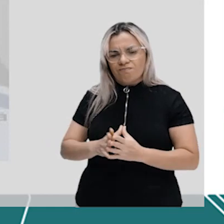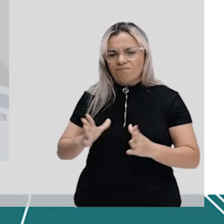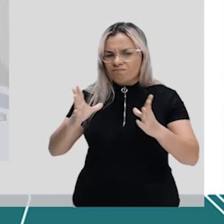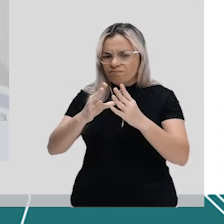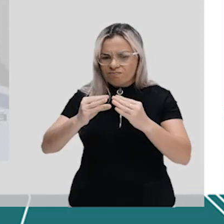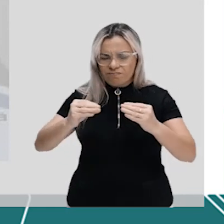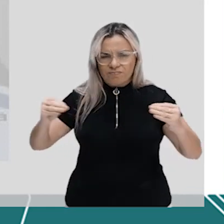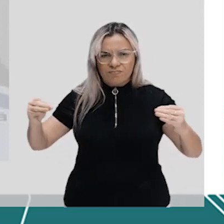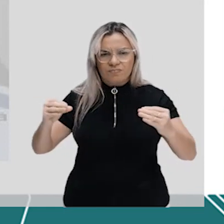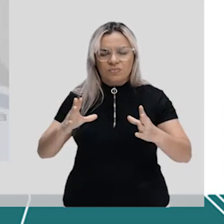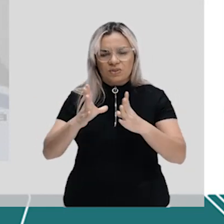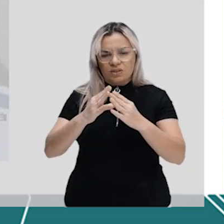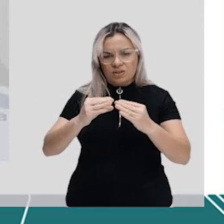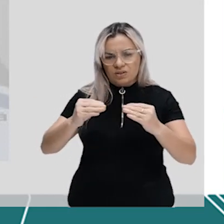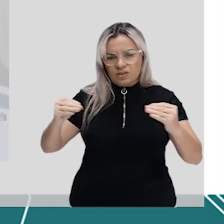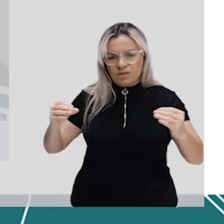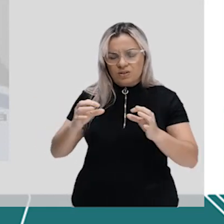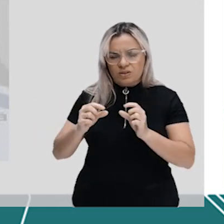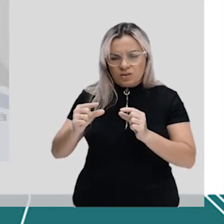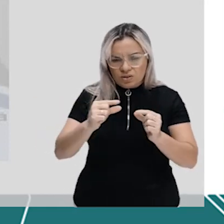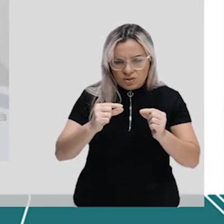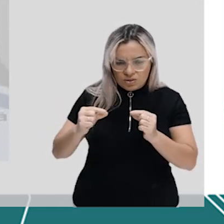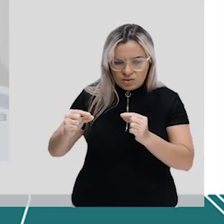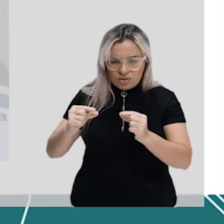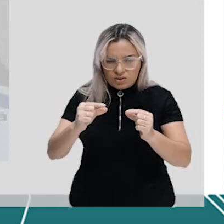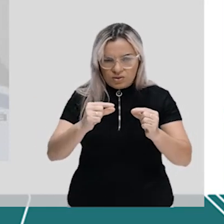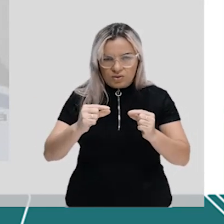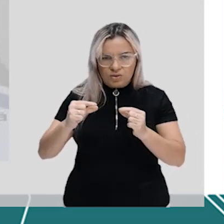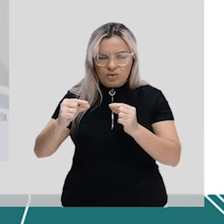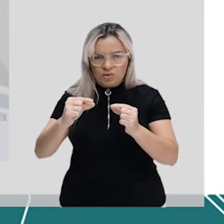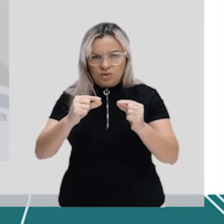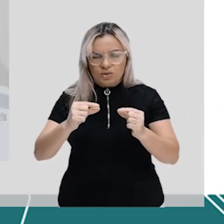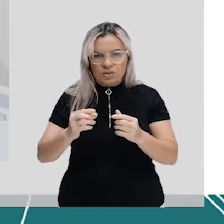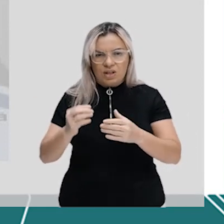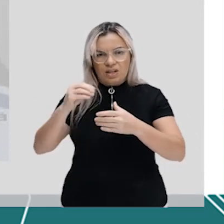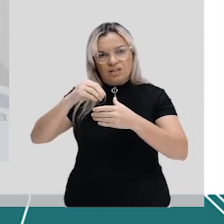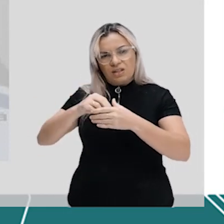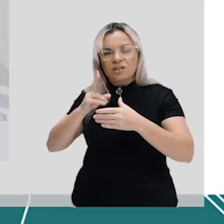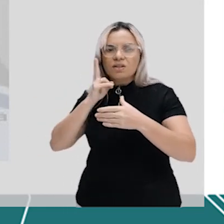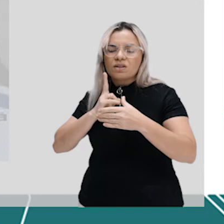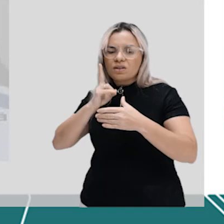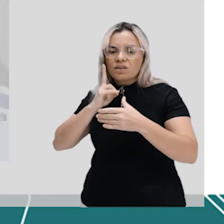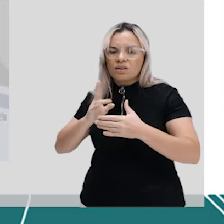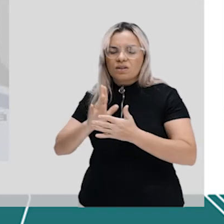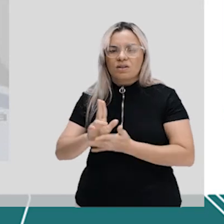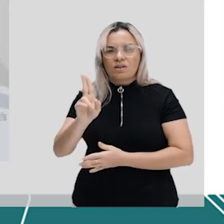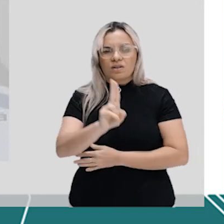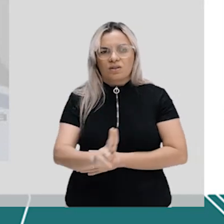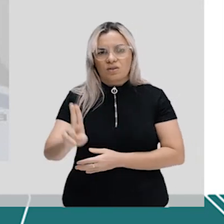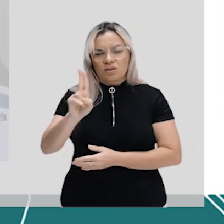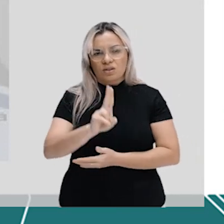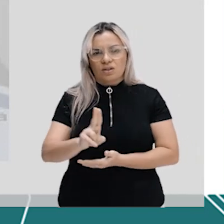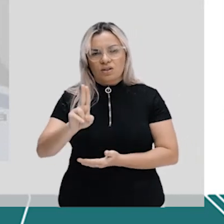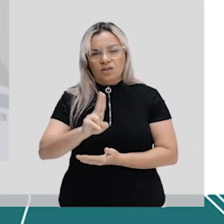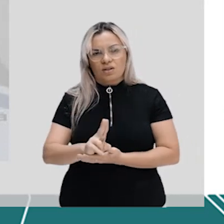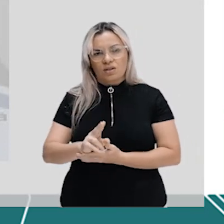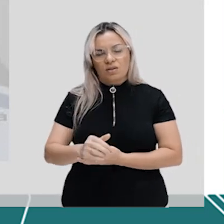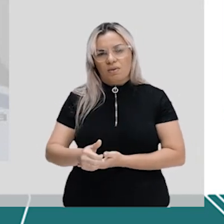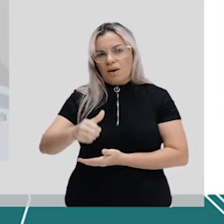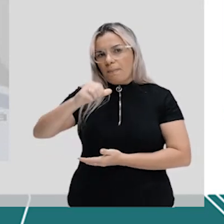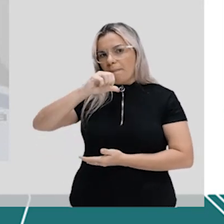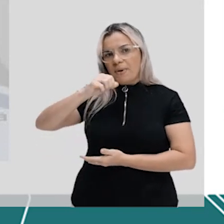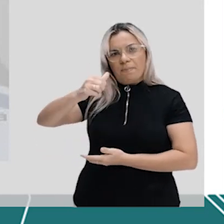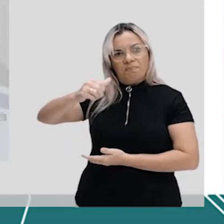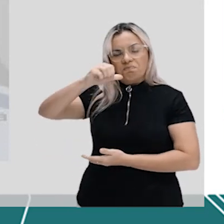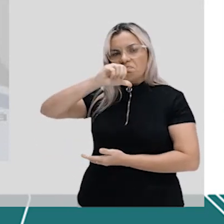eliminar os micro-organismos do vinho. Tá? Esse procedimento ele é usado para bebidas, é